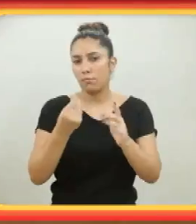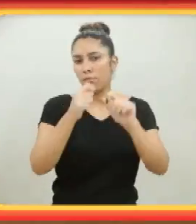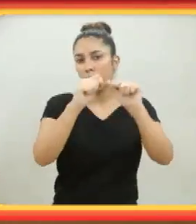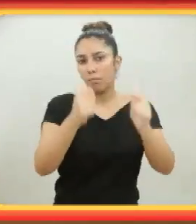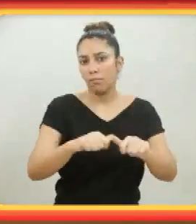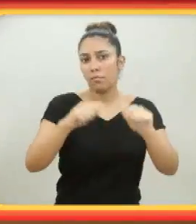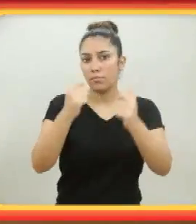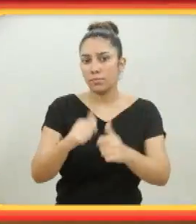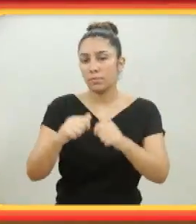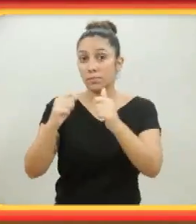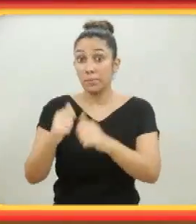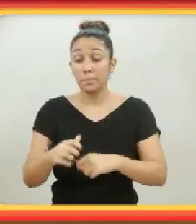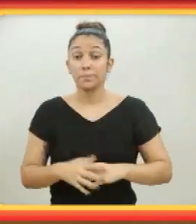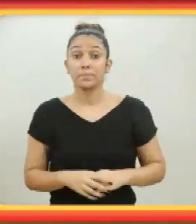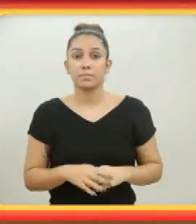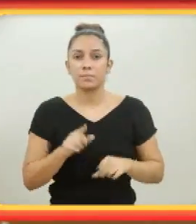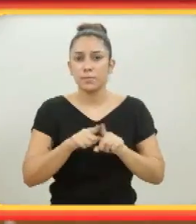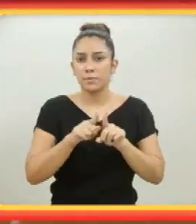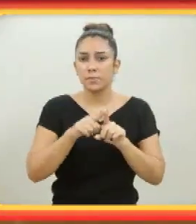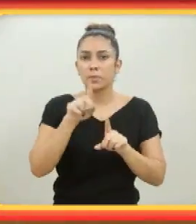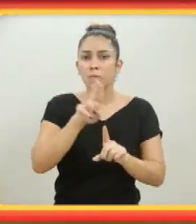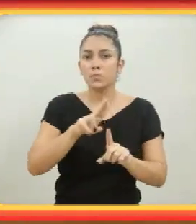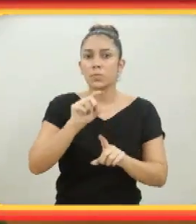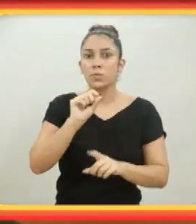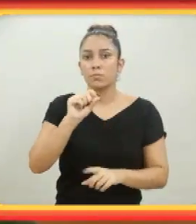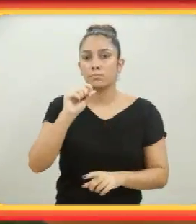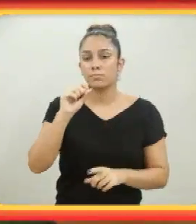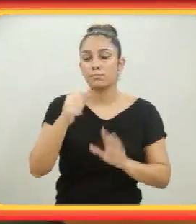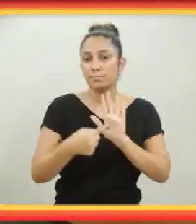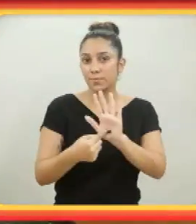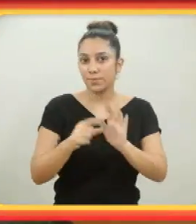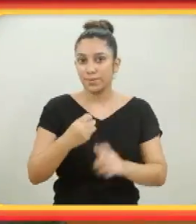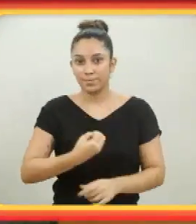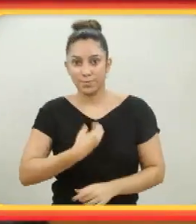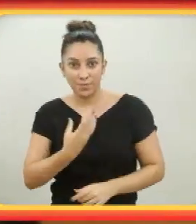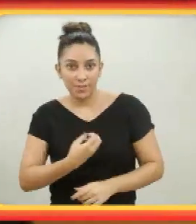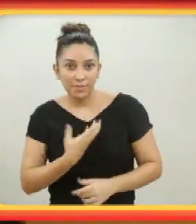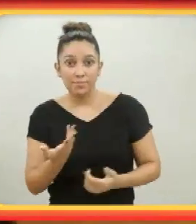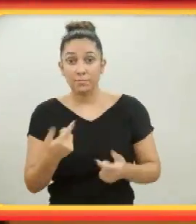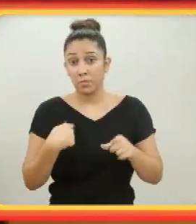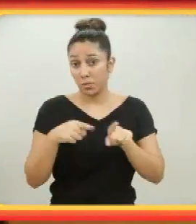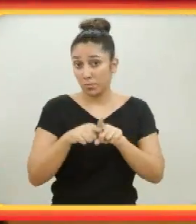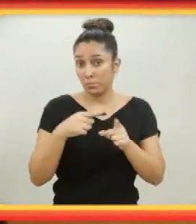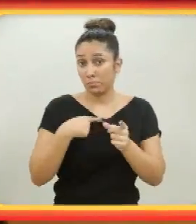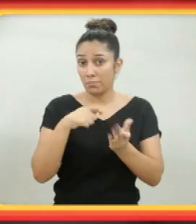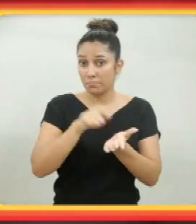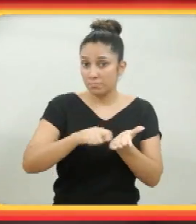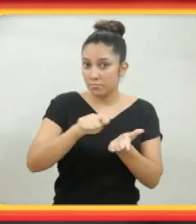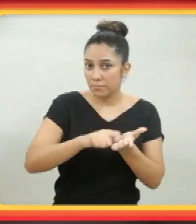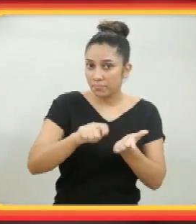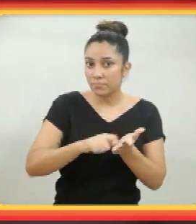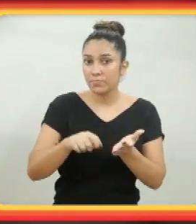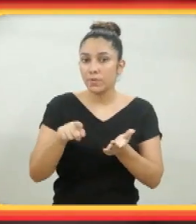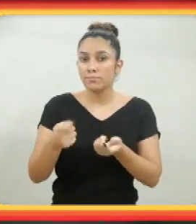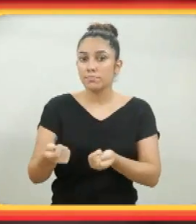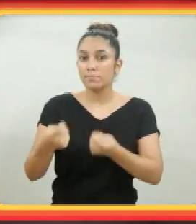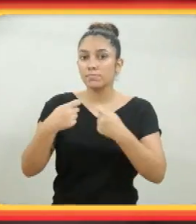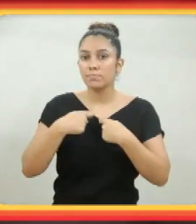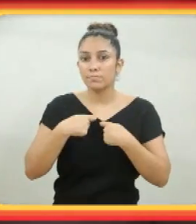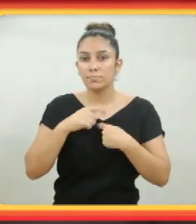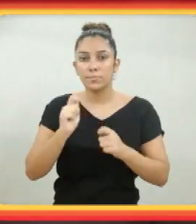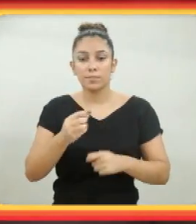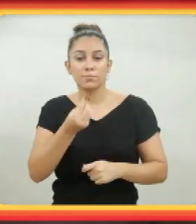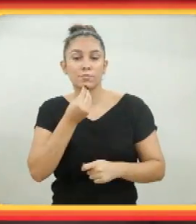imaginação e de libertação de tudo que temos dentro de nós. O artista